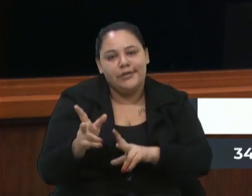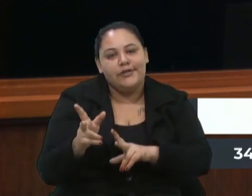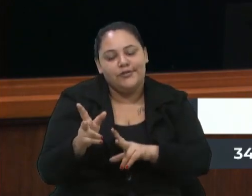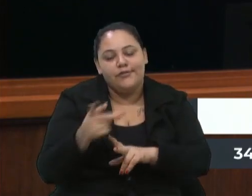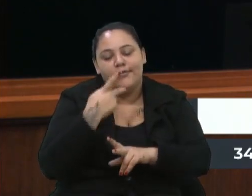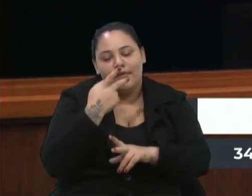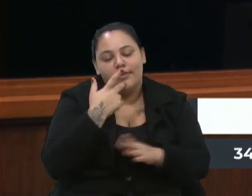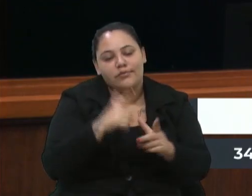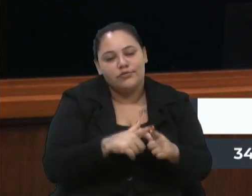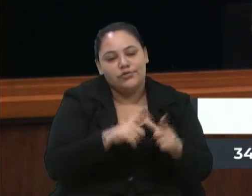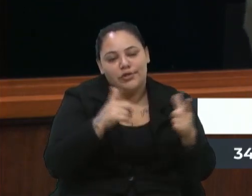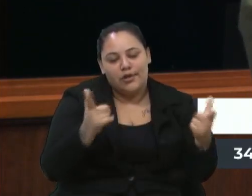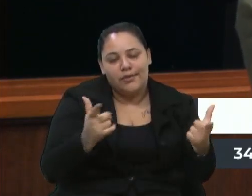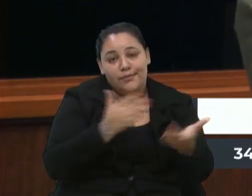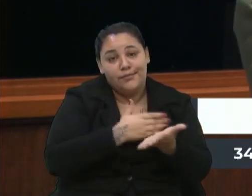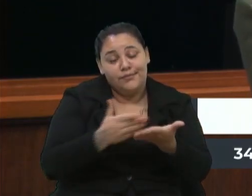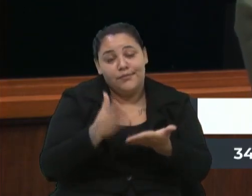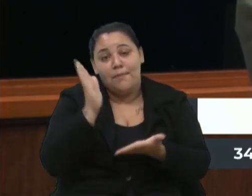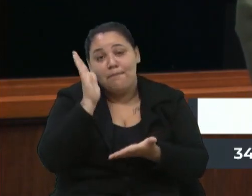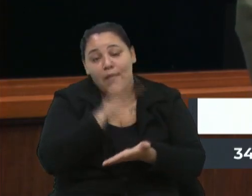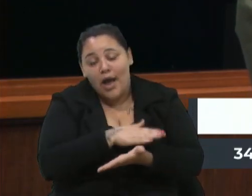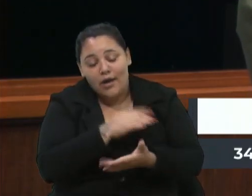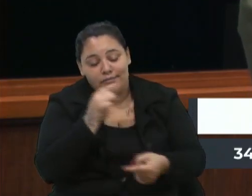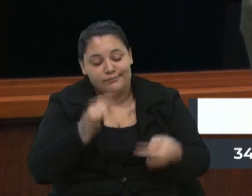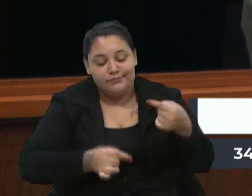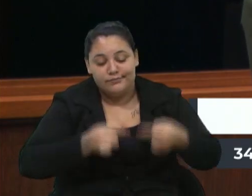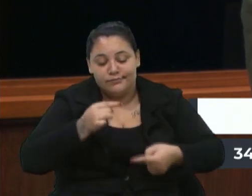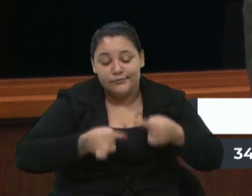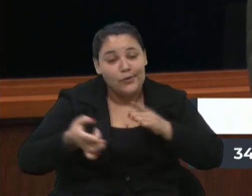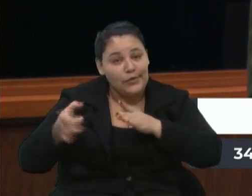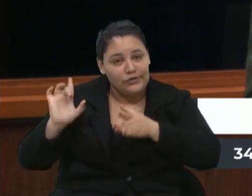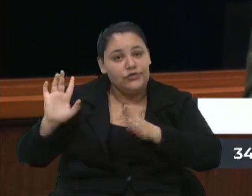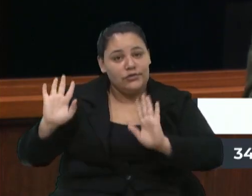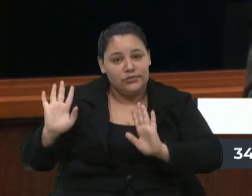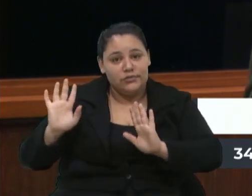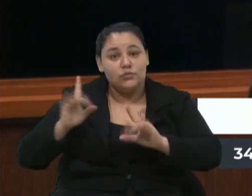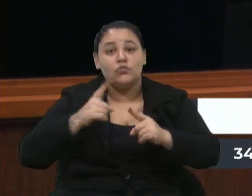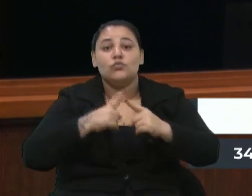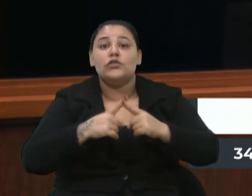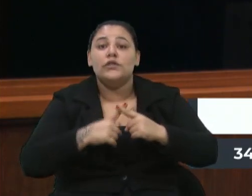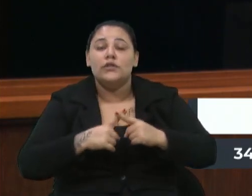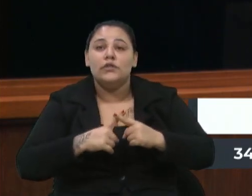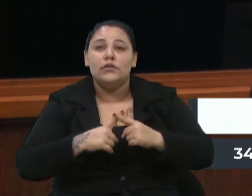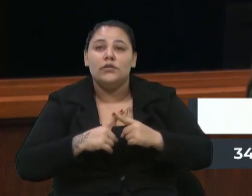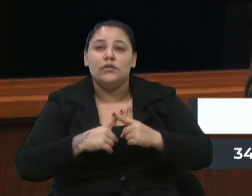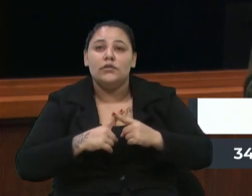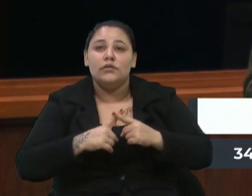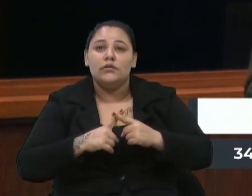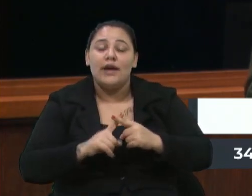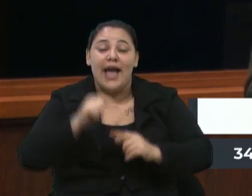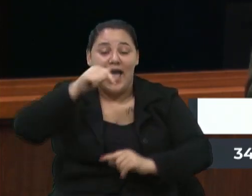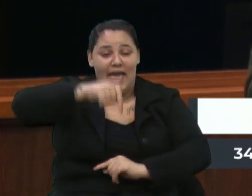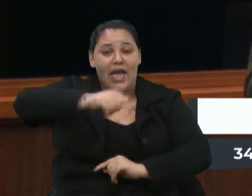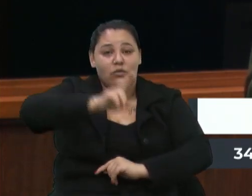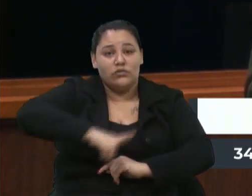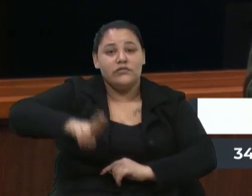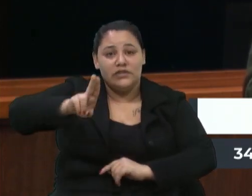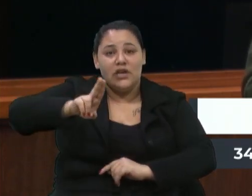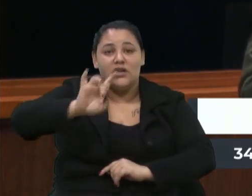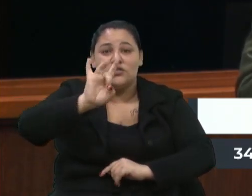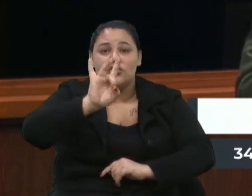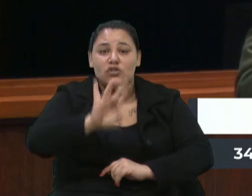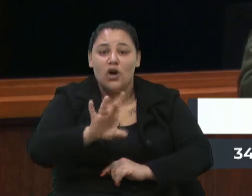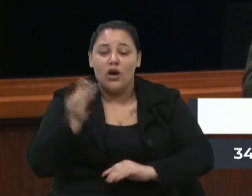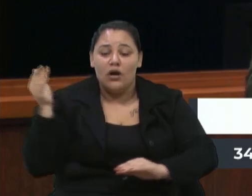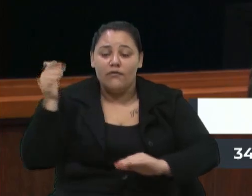jornal, né? Começou mal a discussão da Universidade Federal, porque esta universidade só